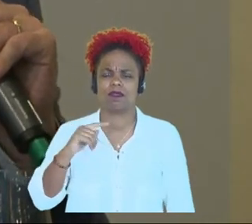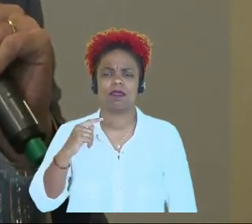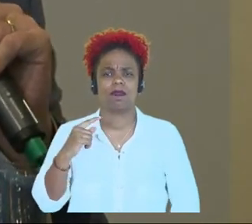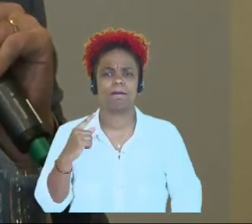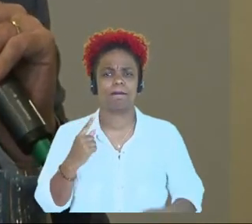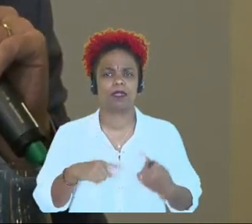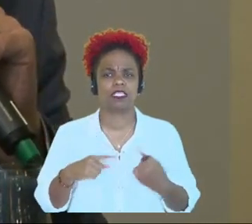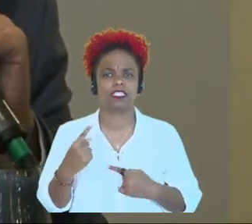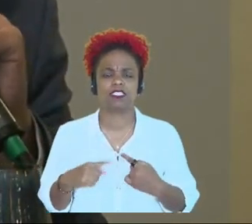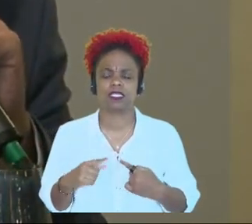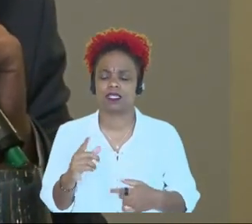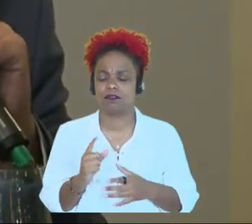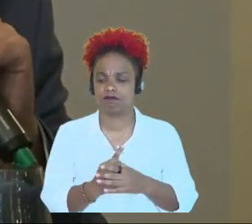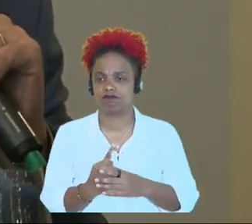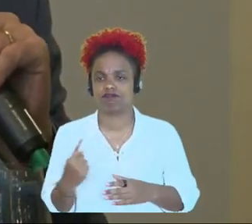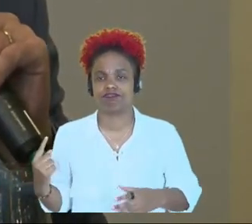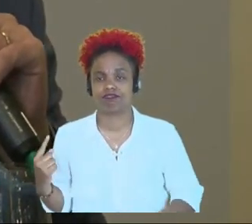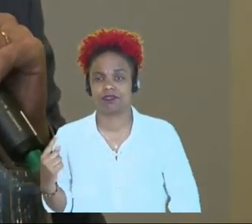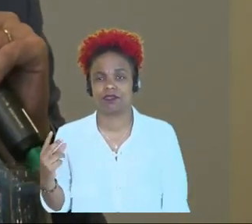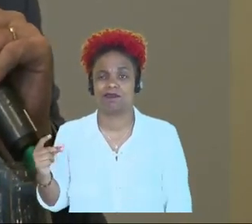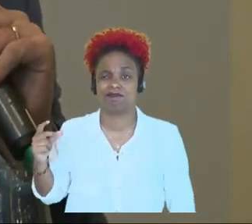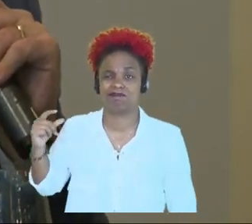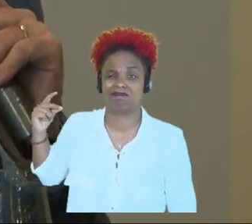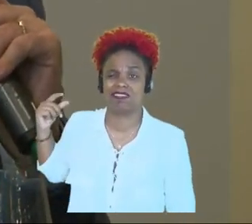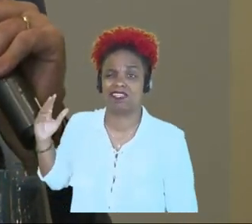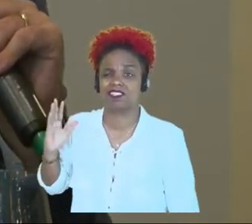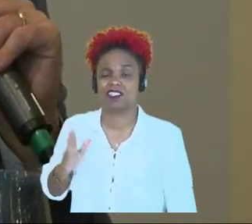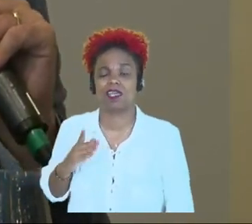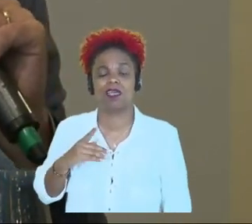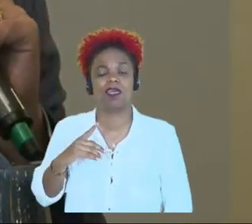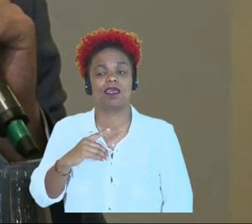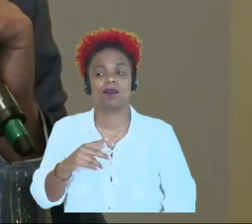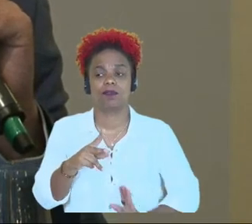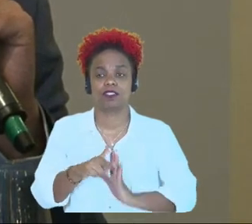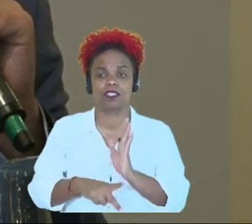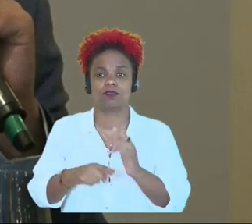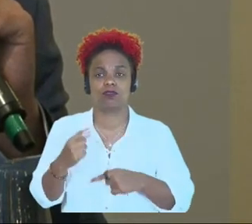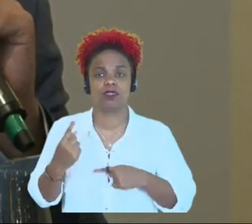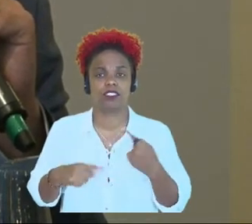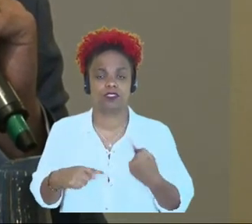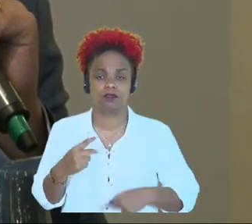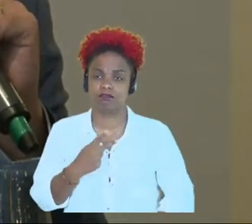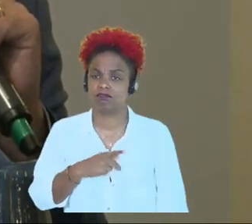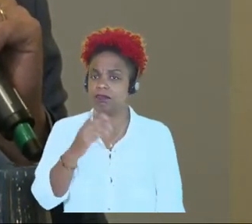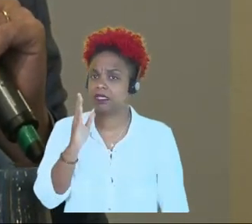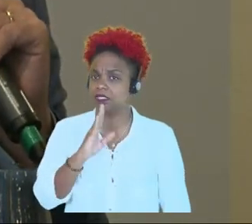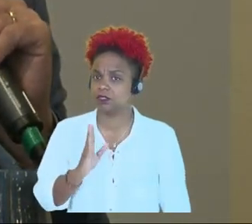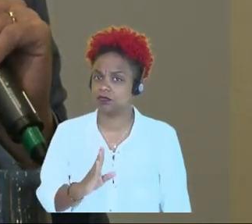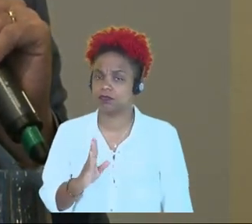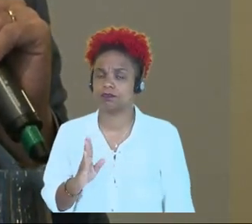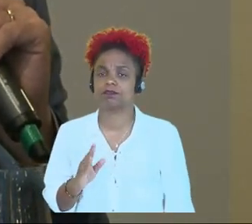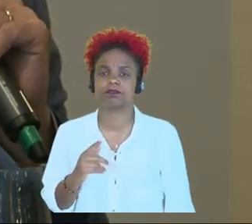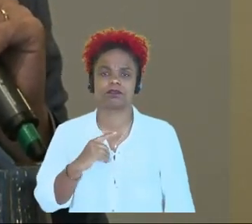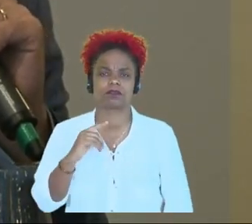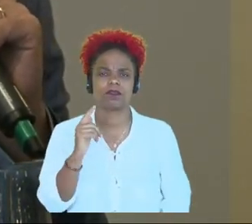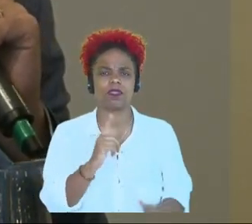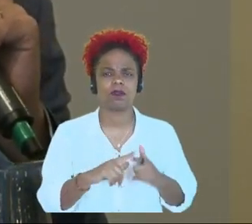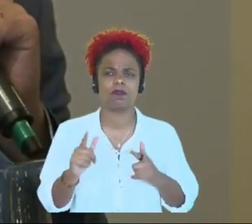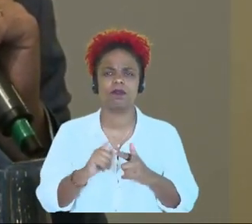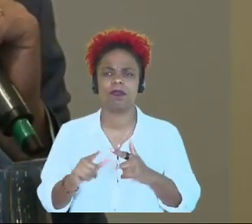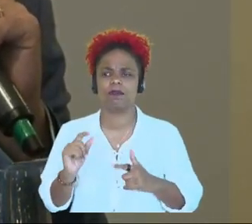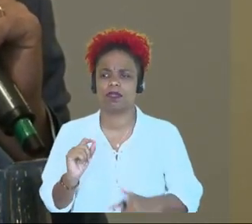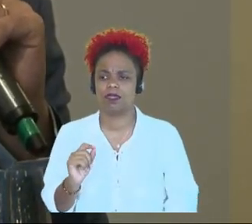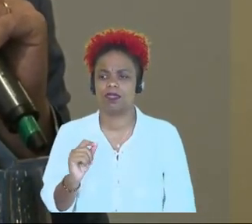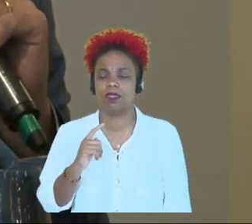que ficaram excluídas muito tempo do projeto político nacional. E eu volto ao problema, a